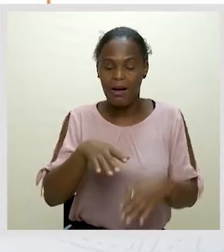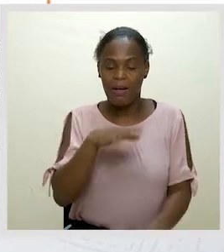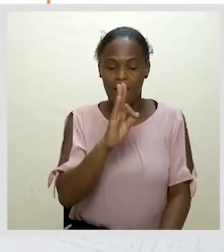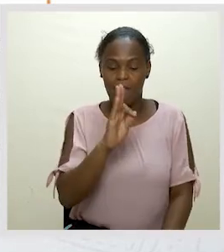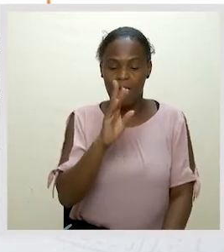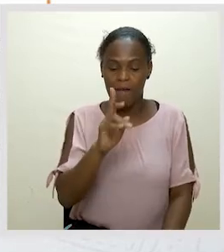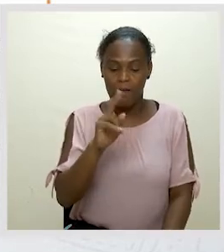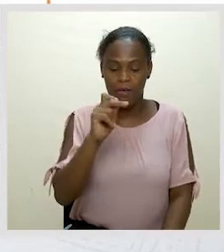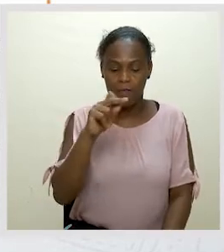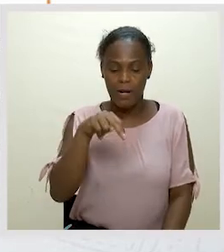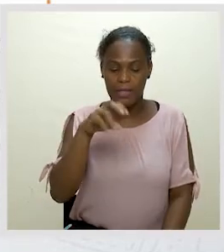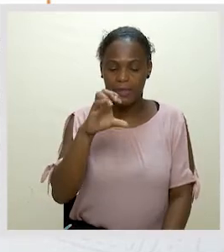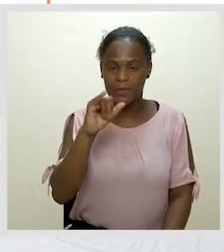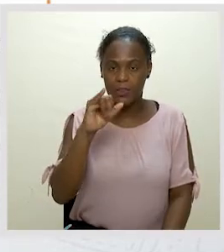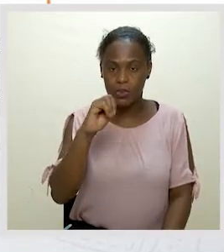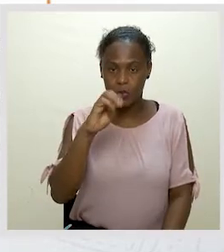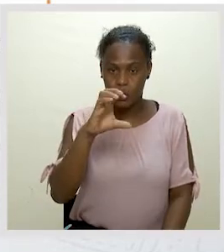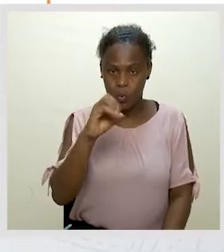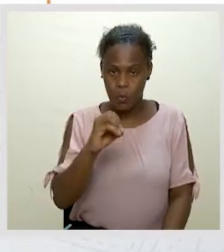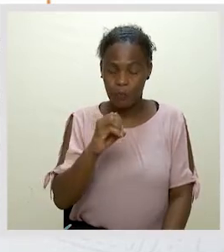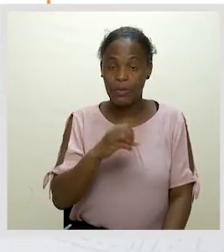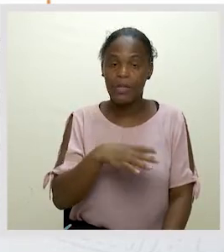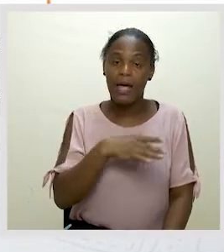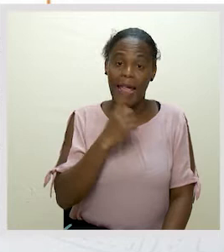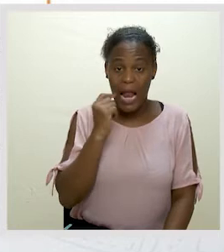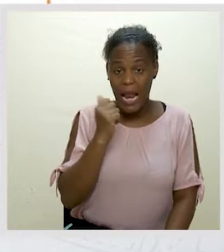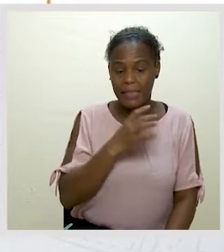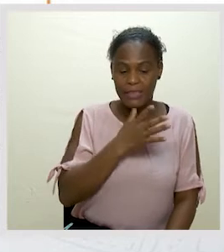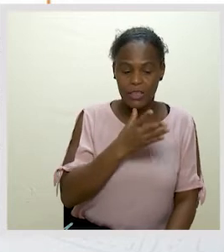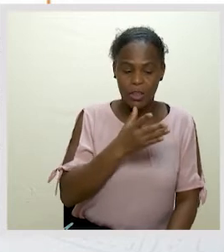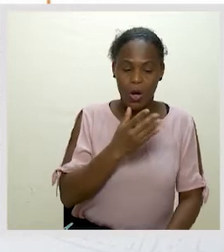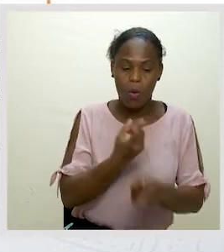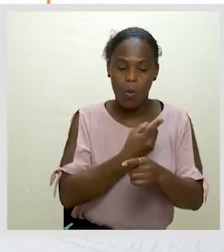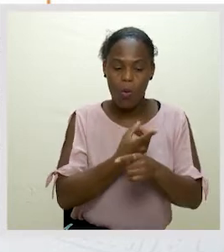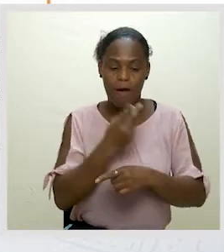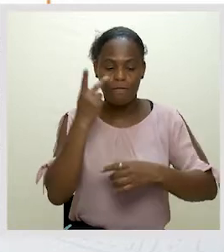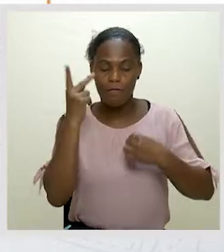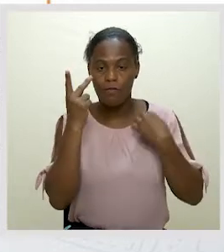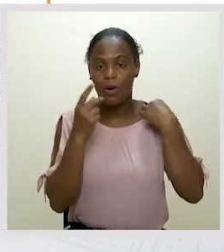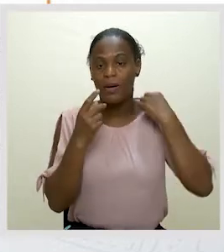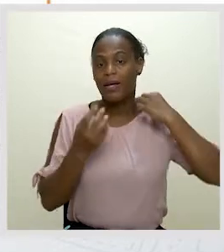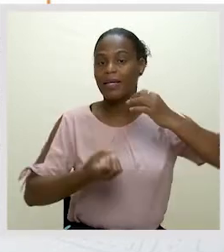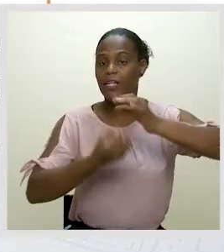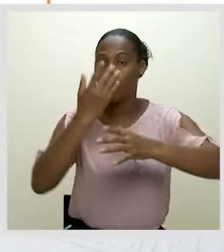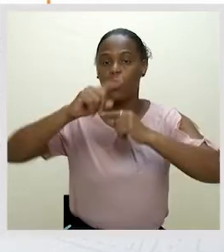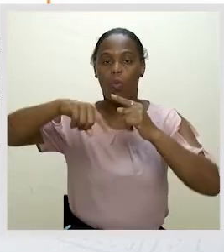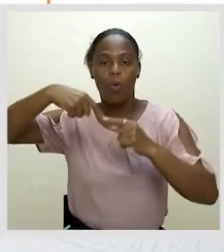Redi, segundo o qual os seres vivos provêm de outros seres